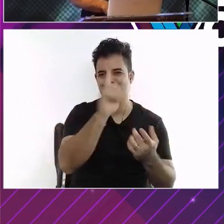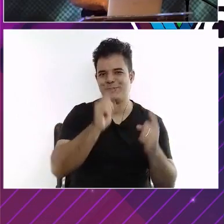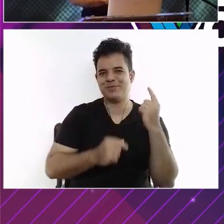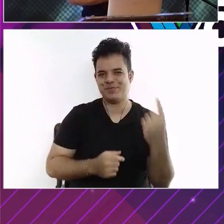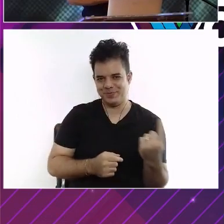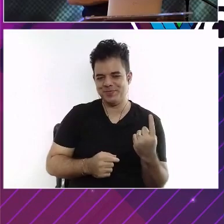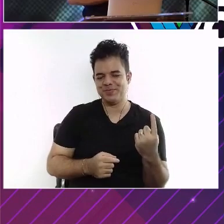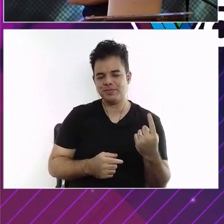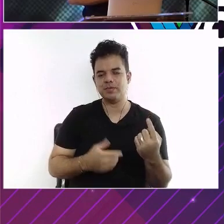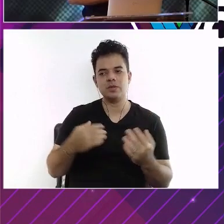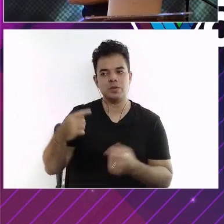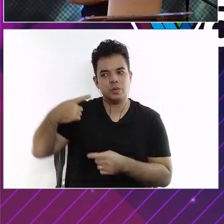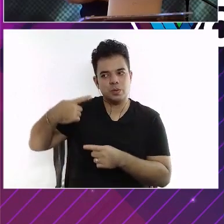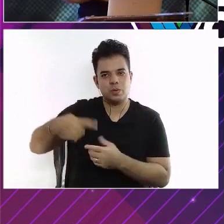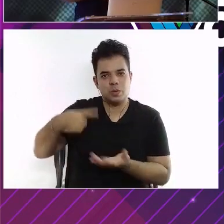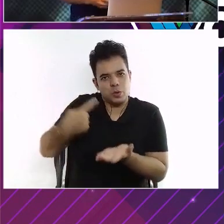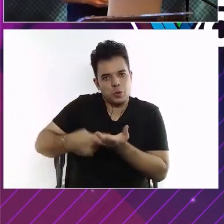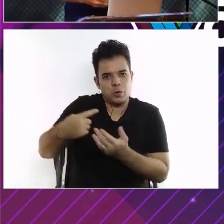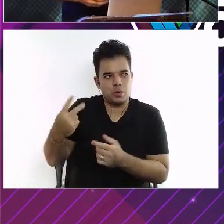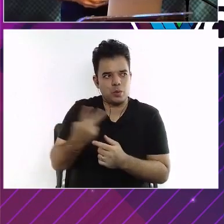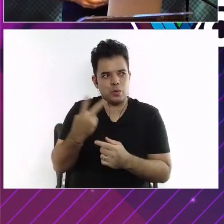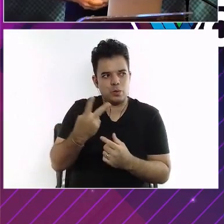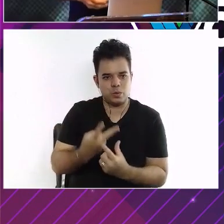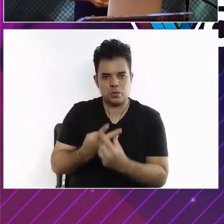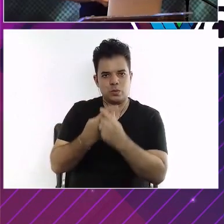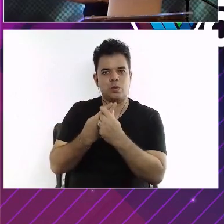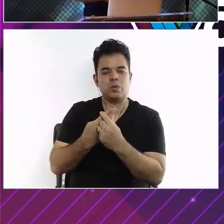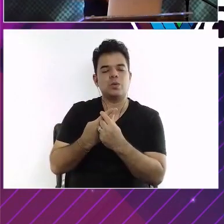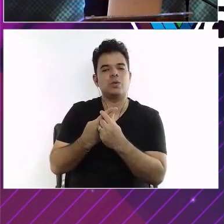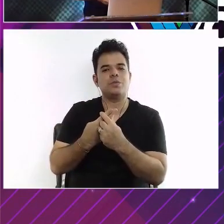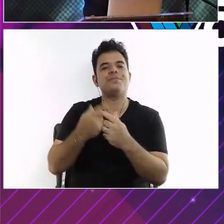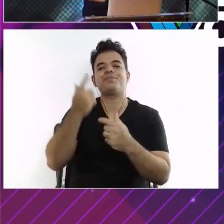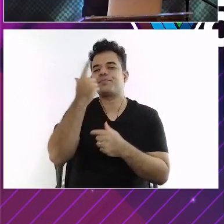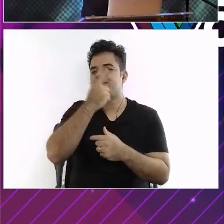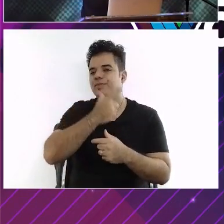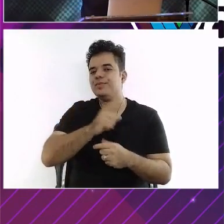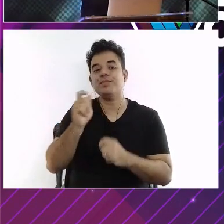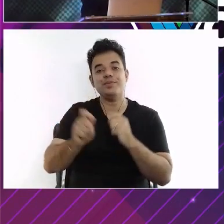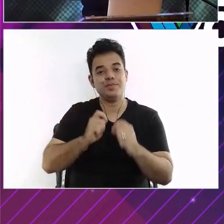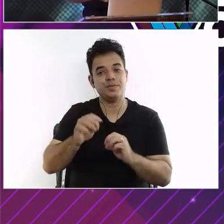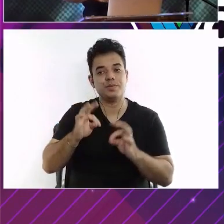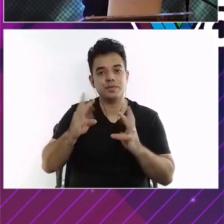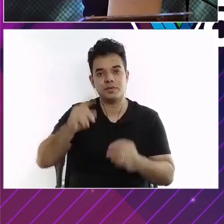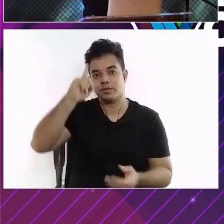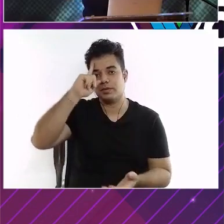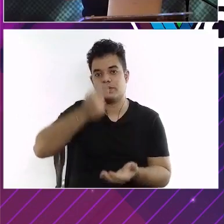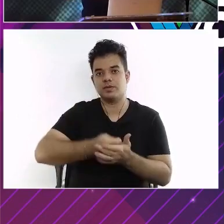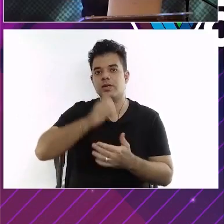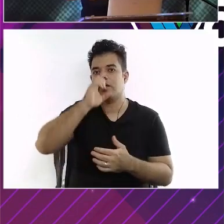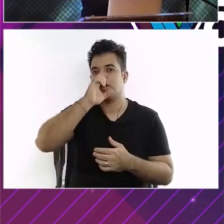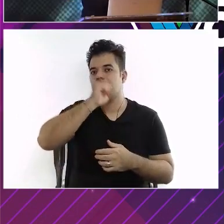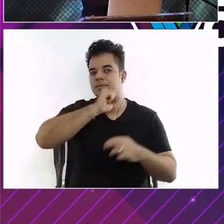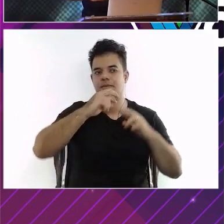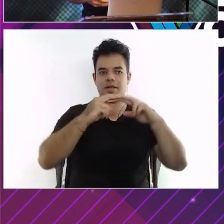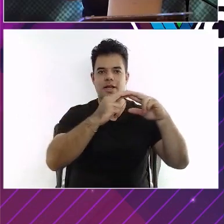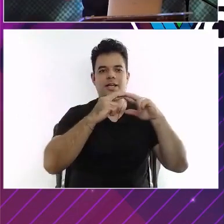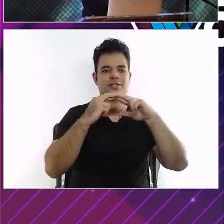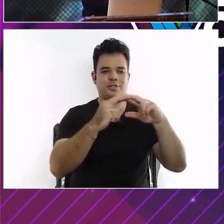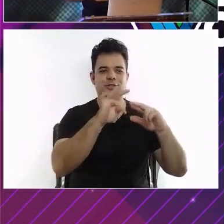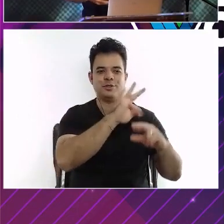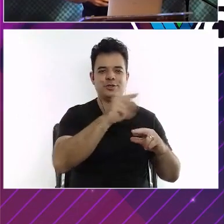descentralizado com distribuído, o que a gente passa a ter é um processo de tomada de decisão em rede. A rede passa a